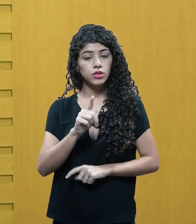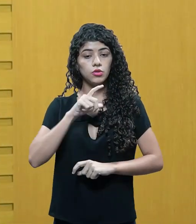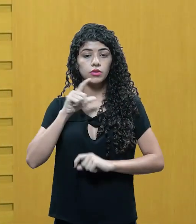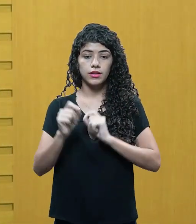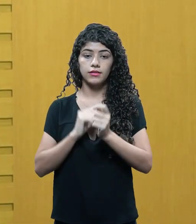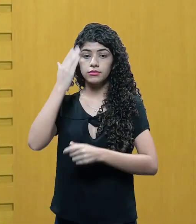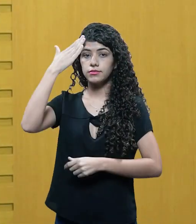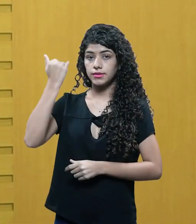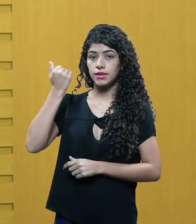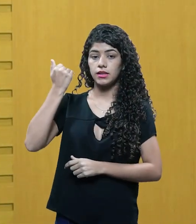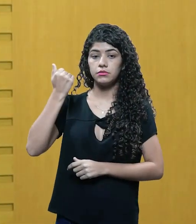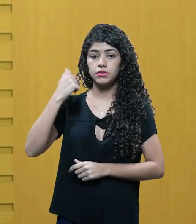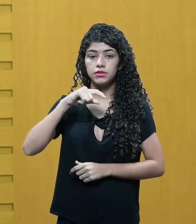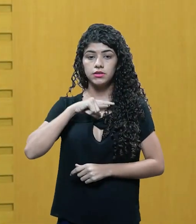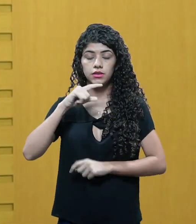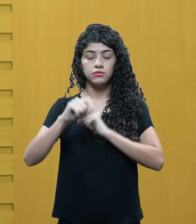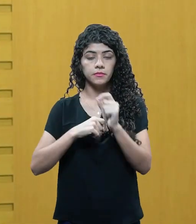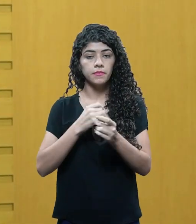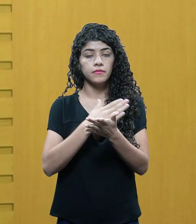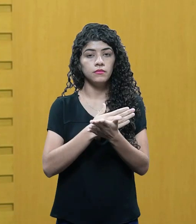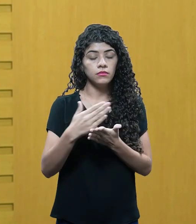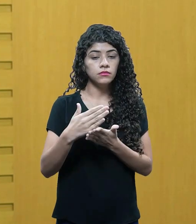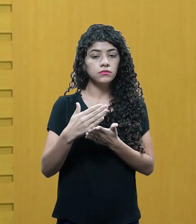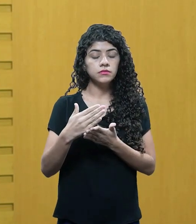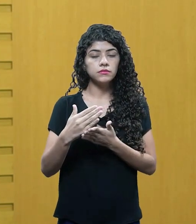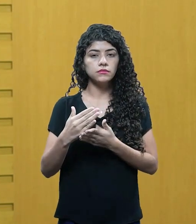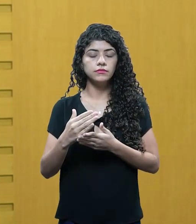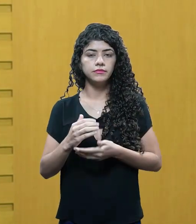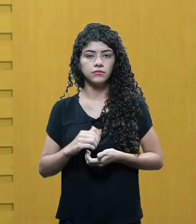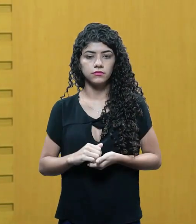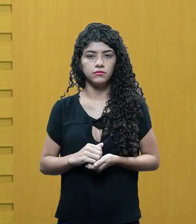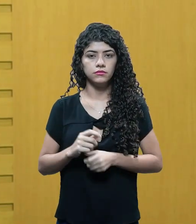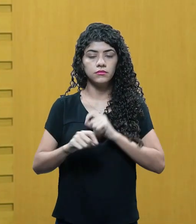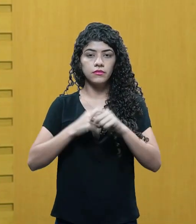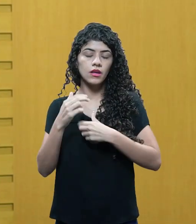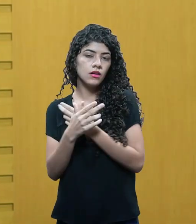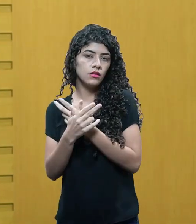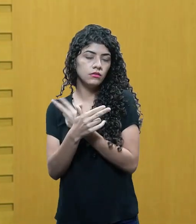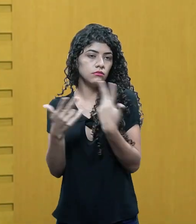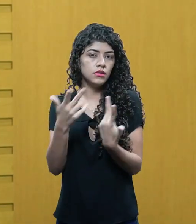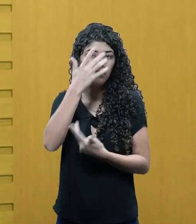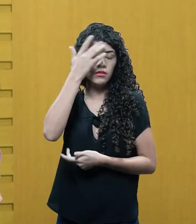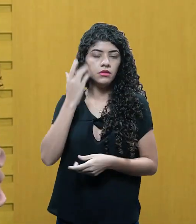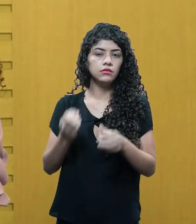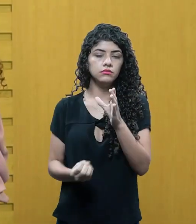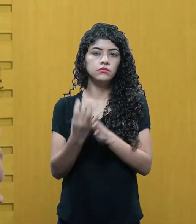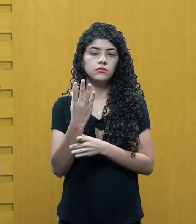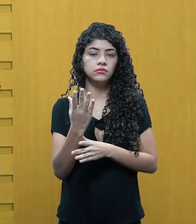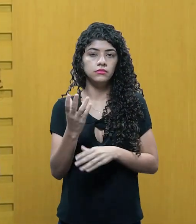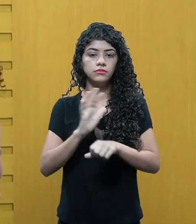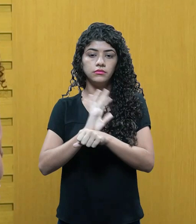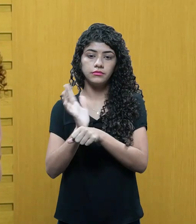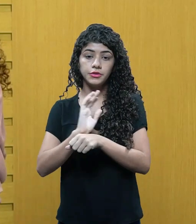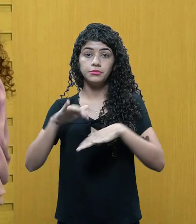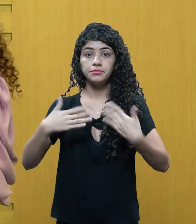roteiro, sabendo que você vai licenciar esse roteiro para uma produtora, tem outras pessoas envolvidas na produção do